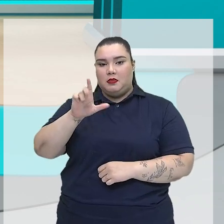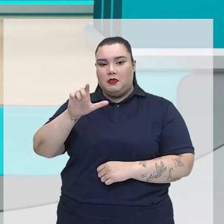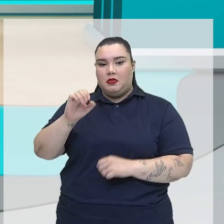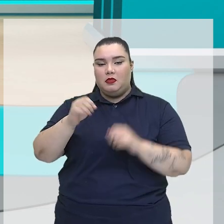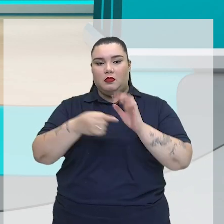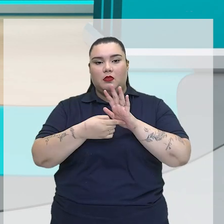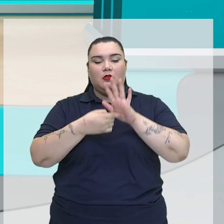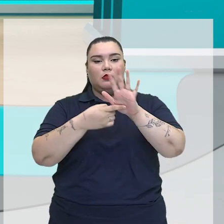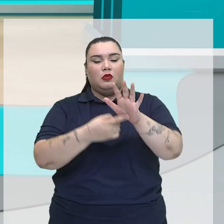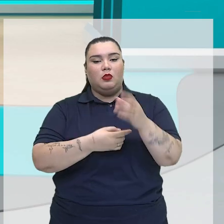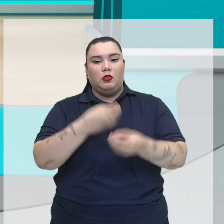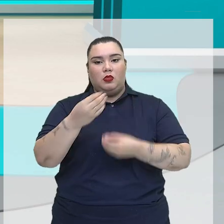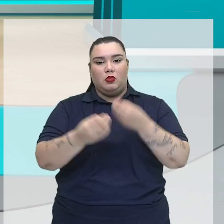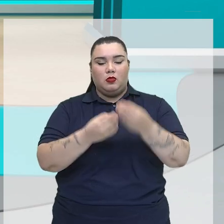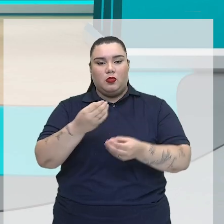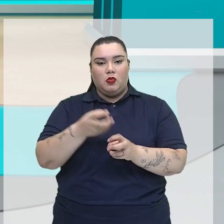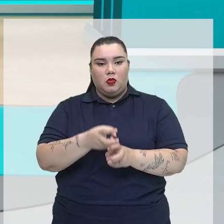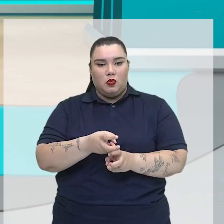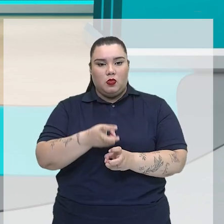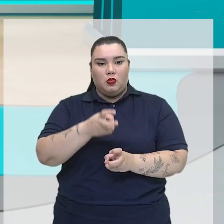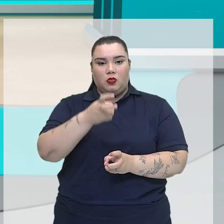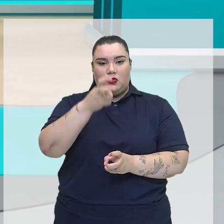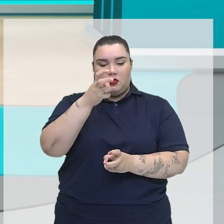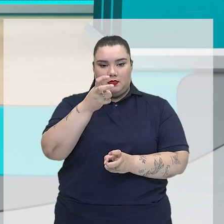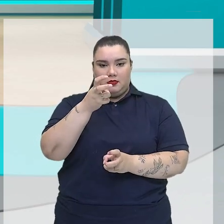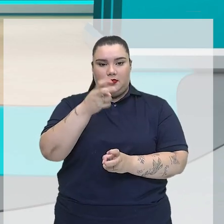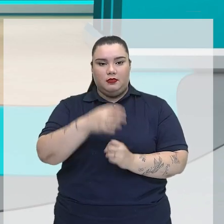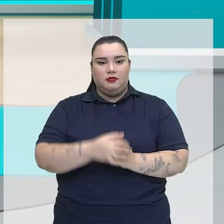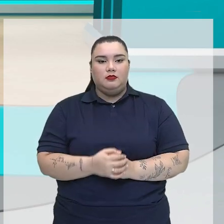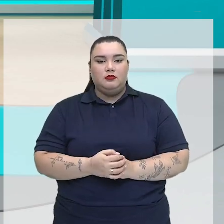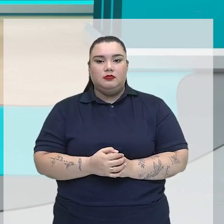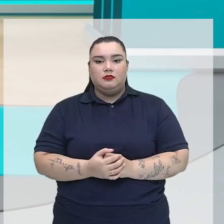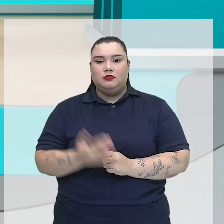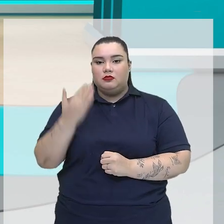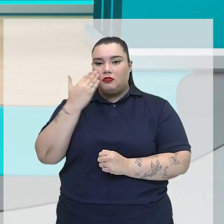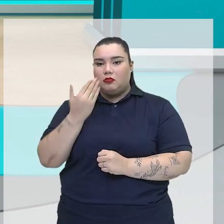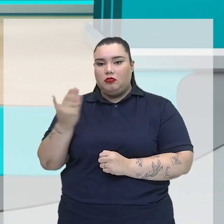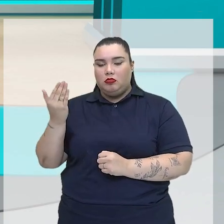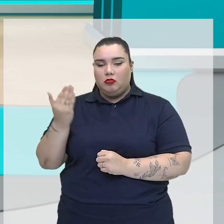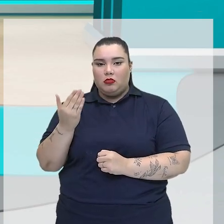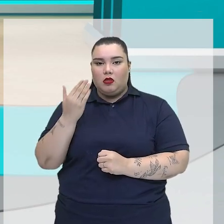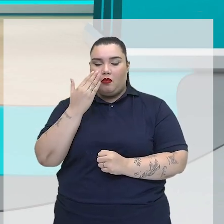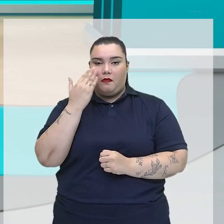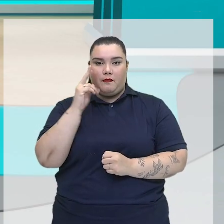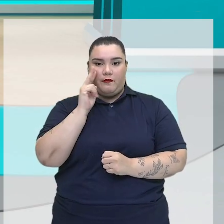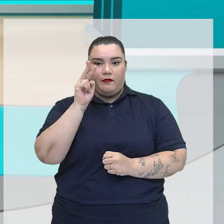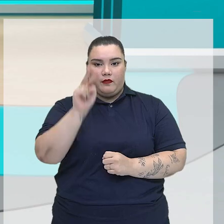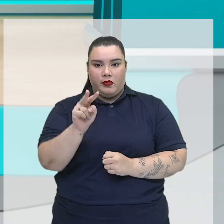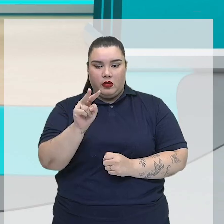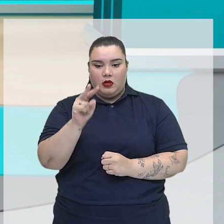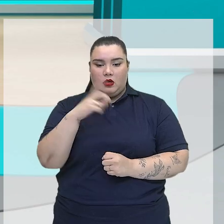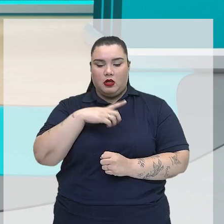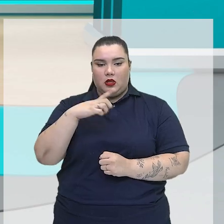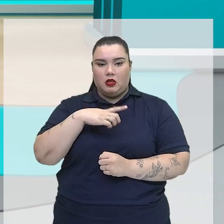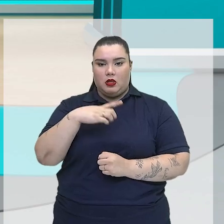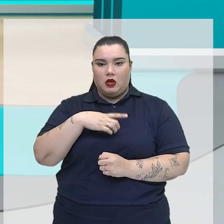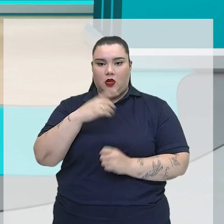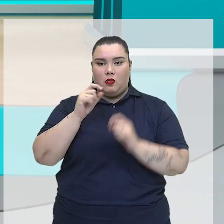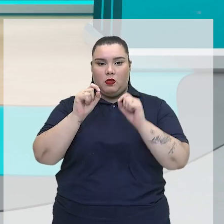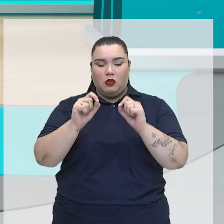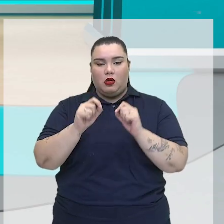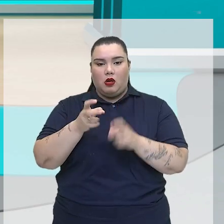vocês, né, como é formada a coluna vertebral. Então, observem que quando é vista de lado, a nossa coluna ela apresenta